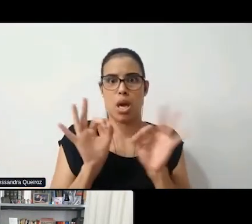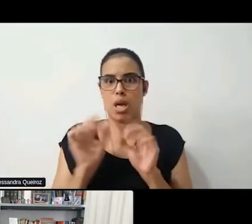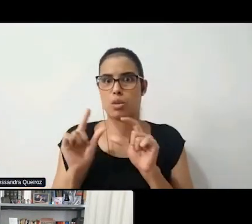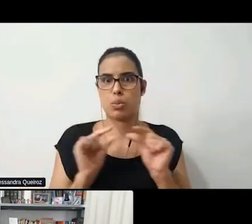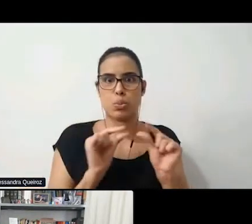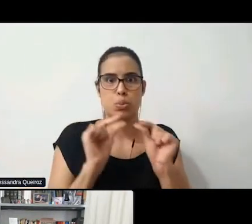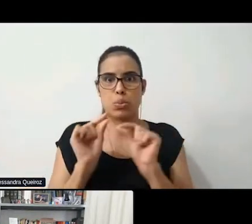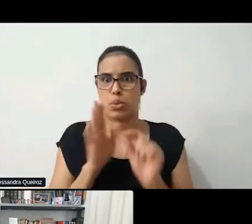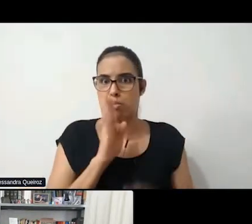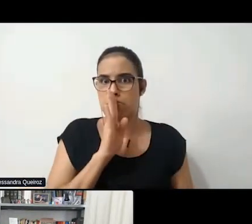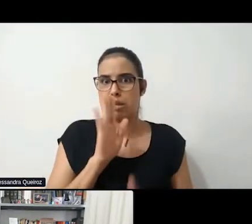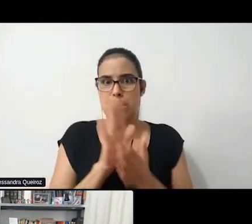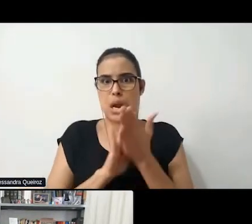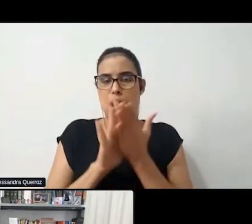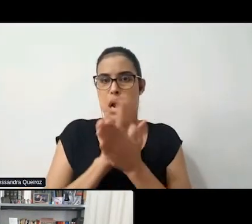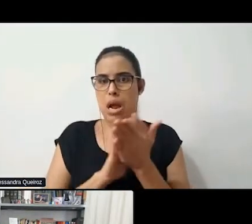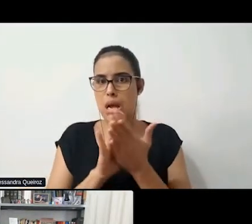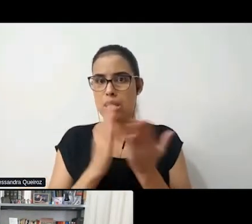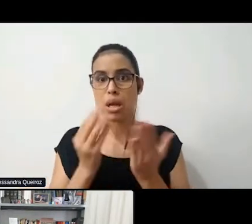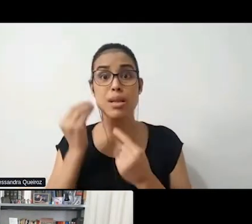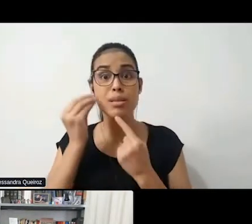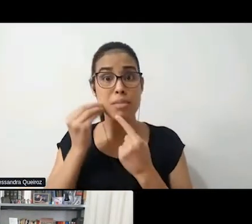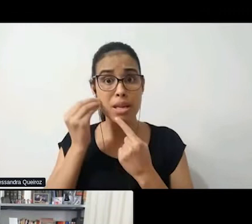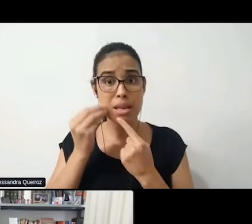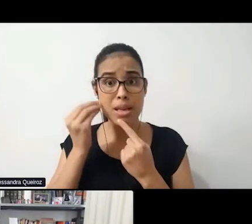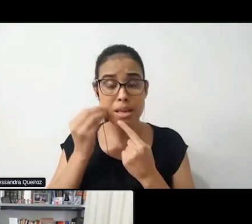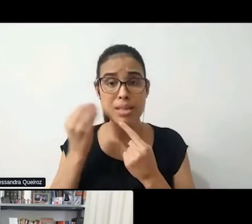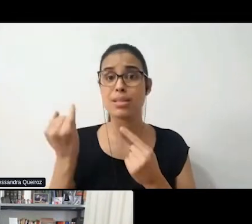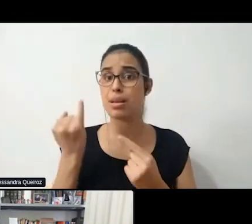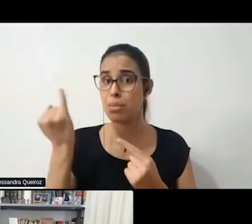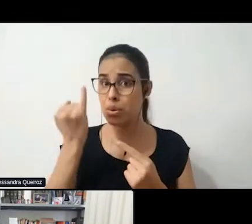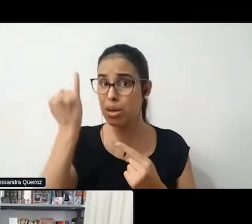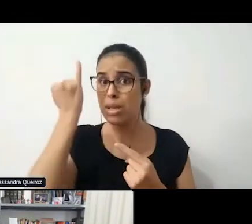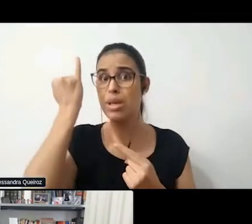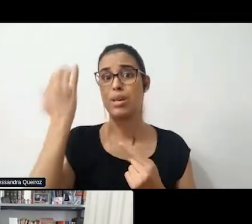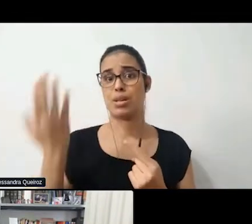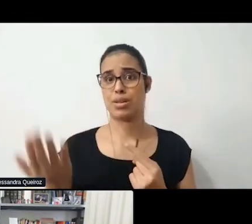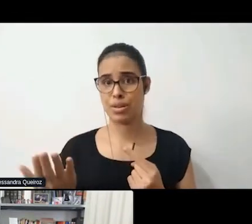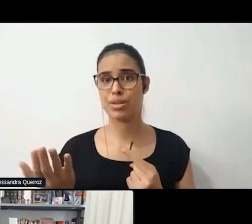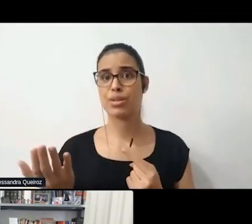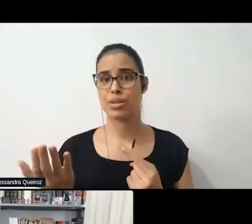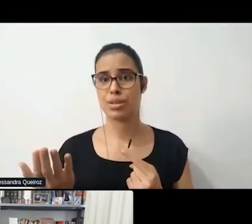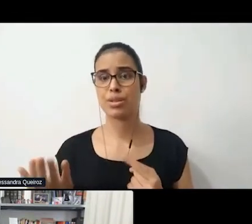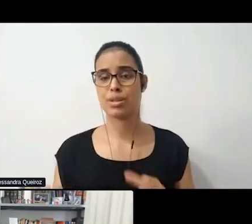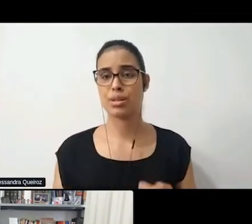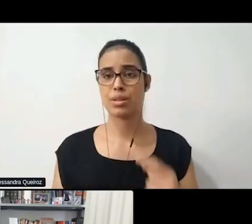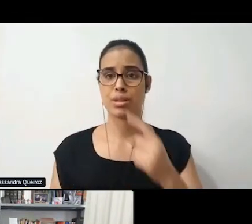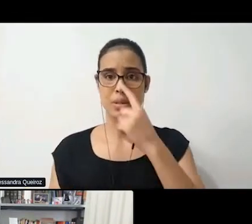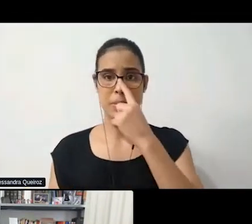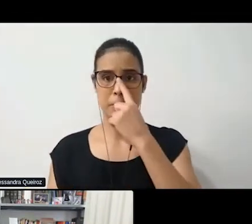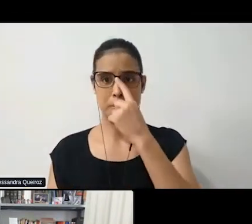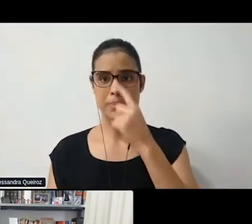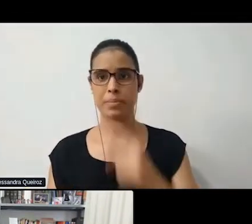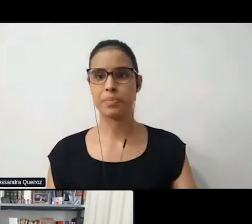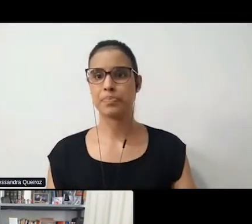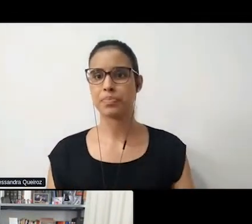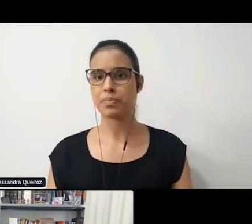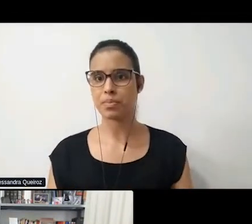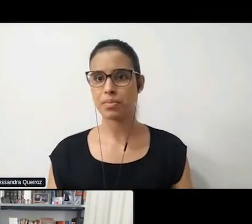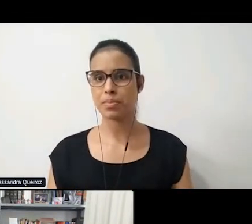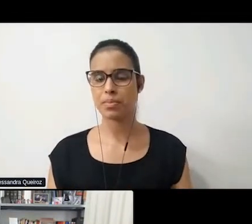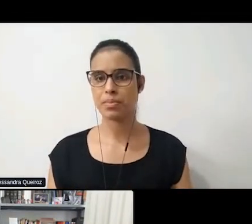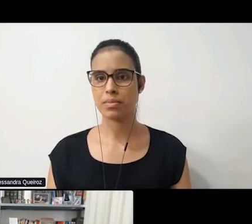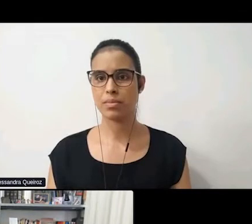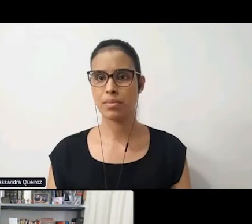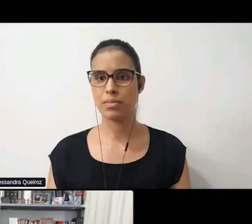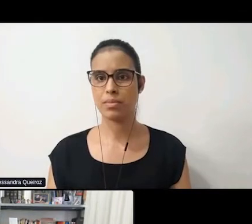para o primeiro contato, mas para manter isso constante, sabe? Ao nível de, em uma sprint,